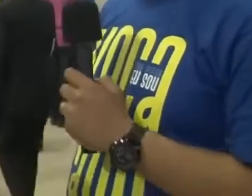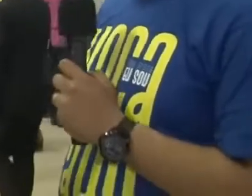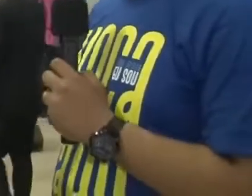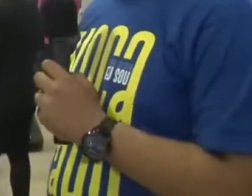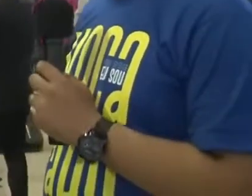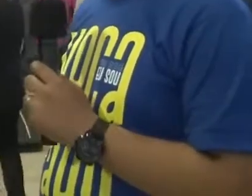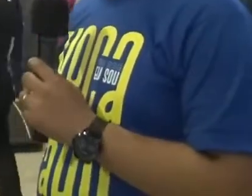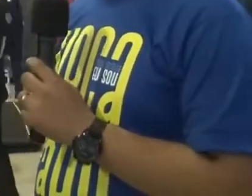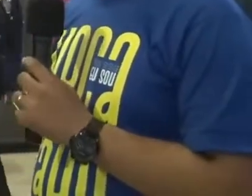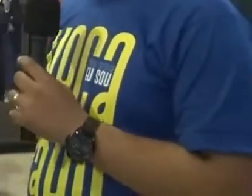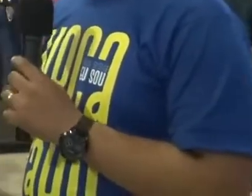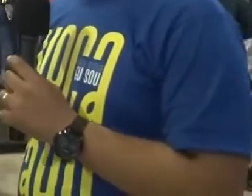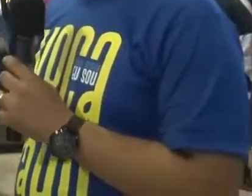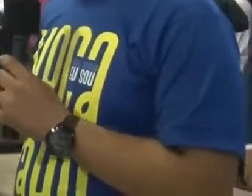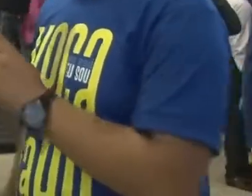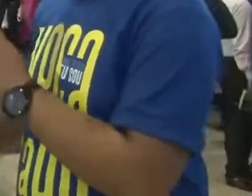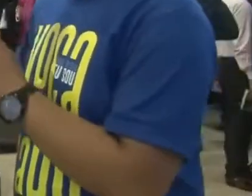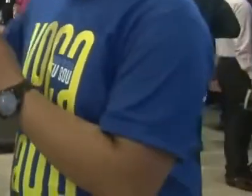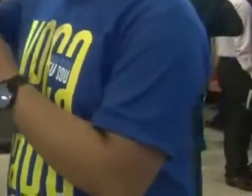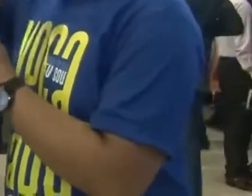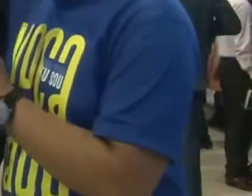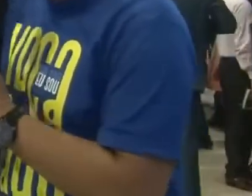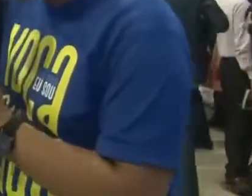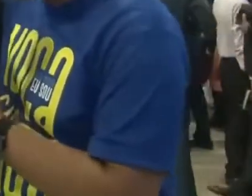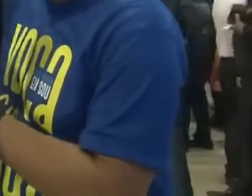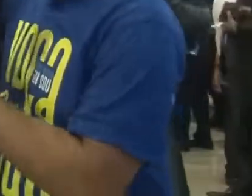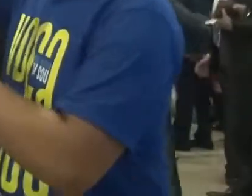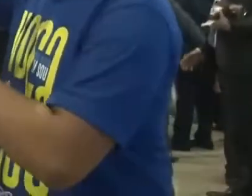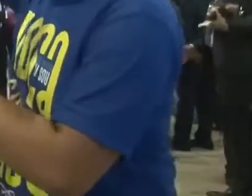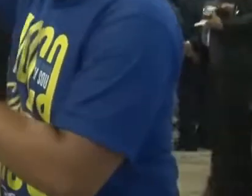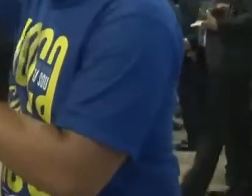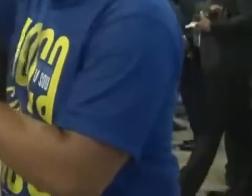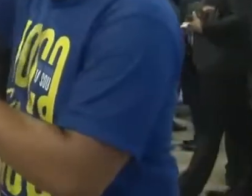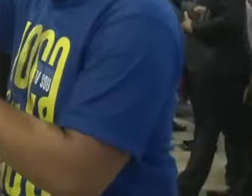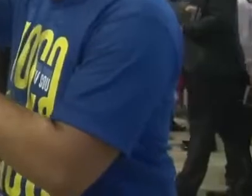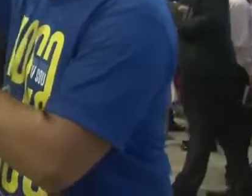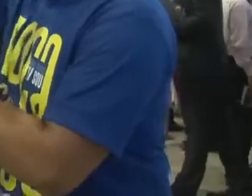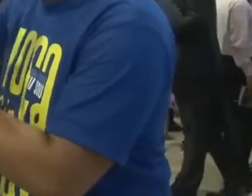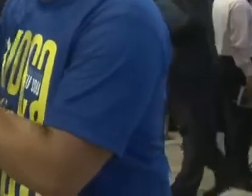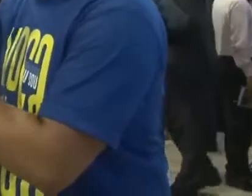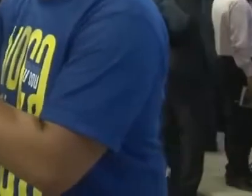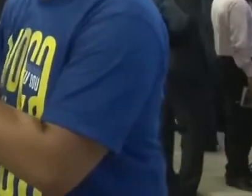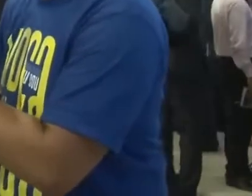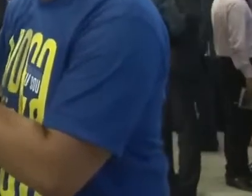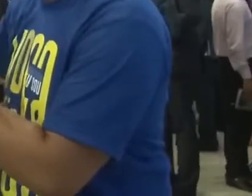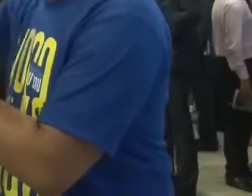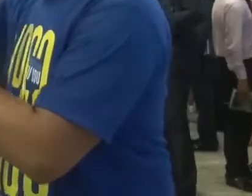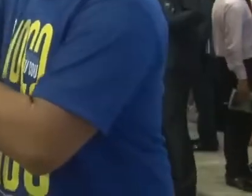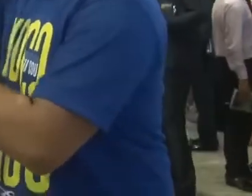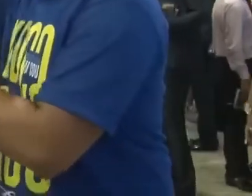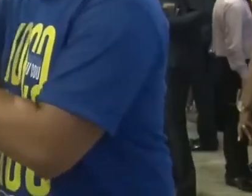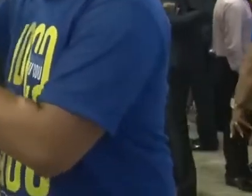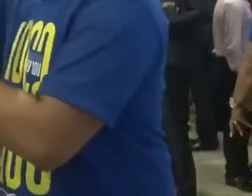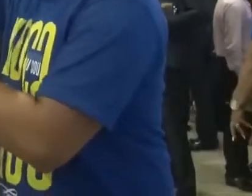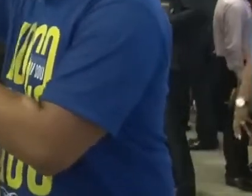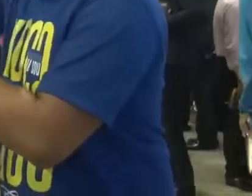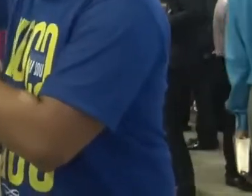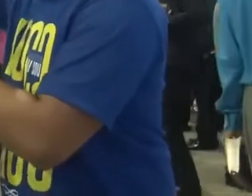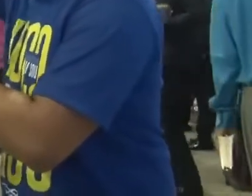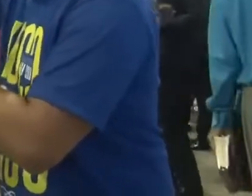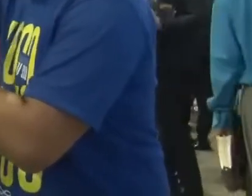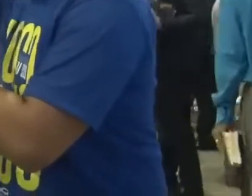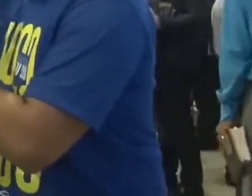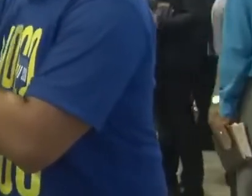E que breve seremos arrebatados. O senhor acredita que dessa uma década de Cuiabá do Grande Tempo começou um